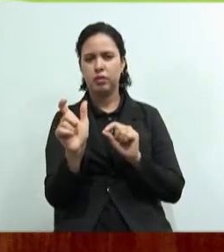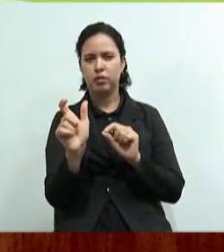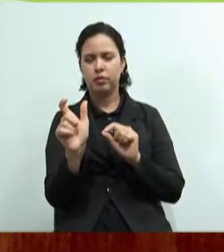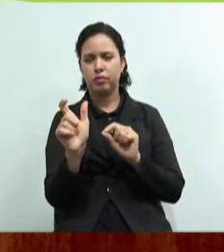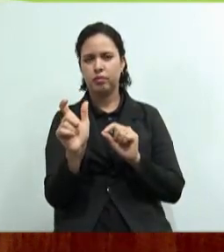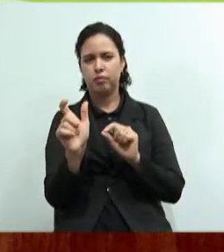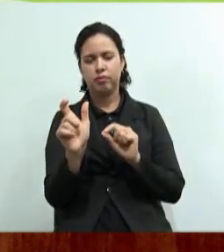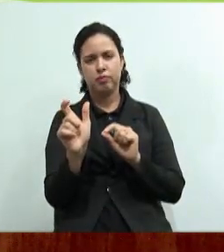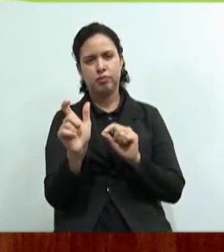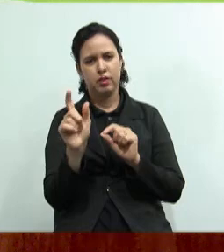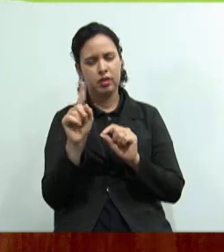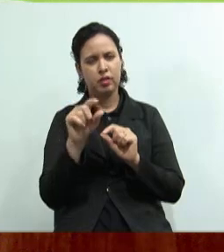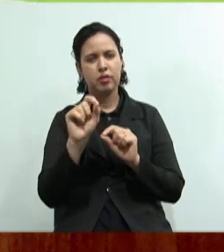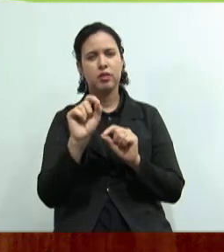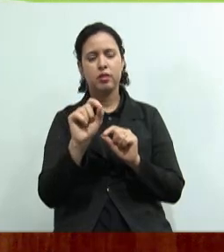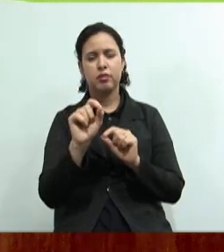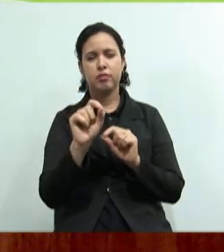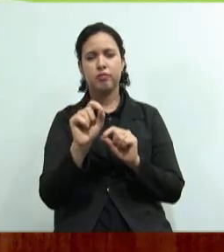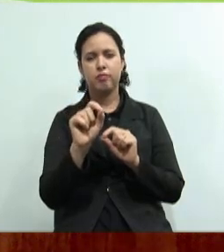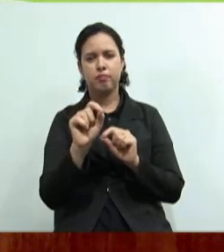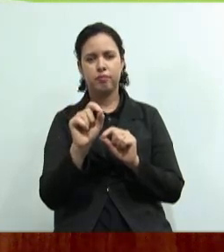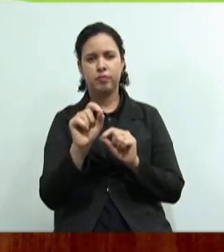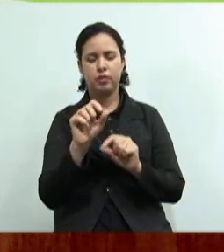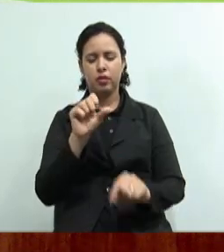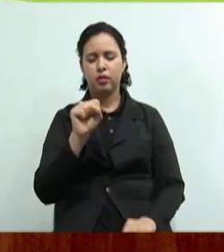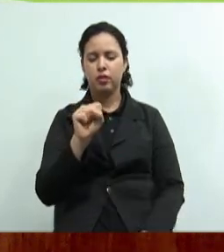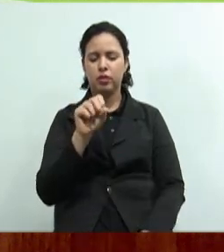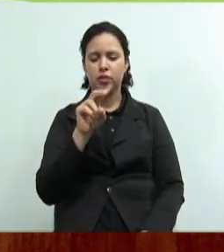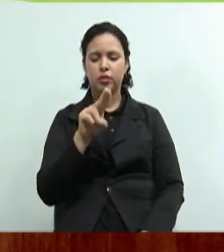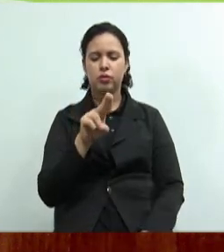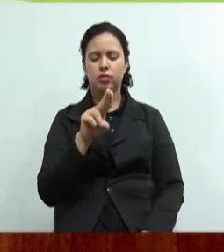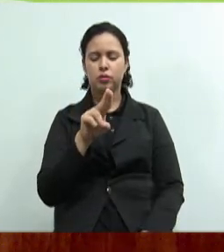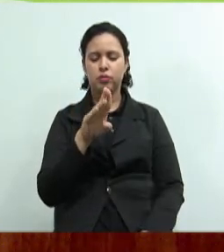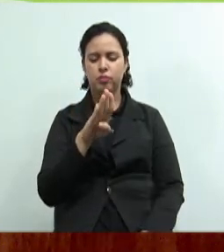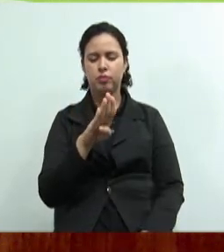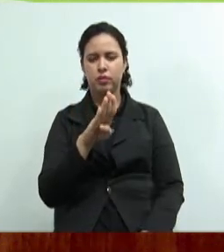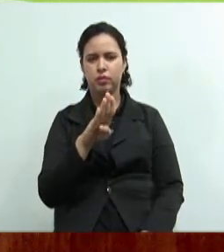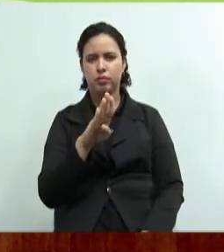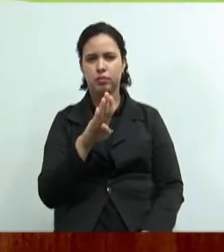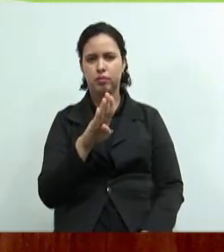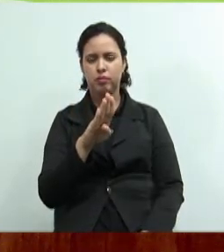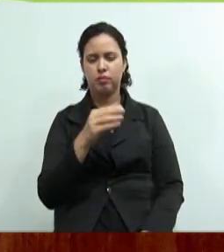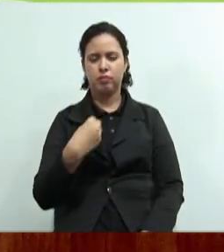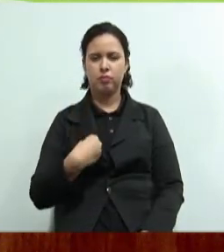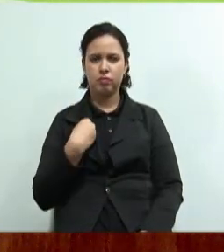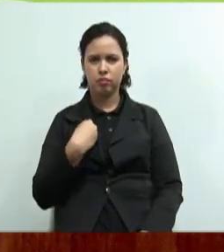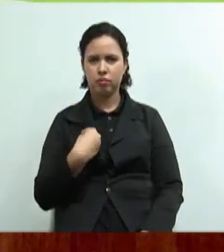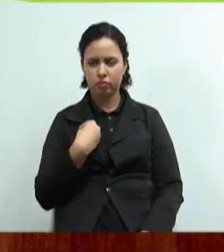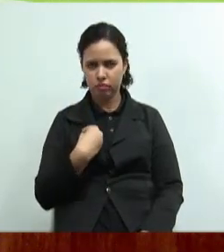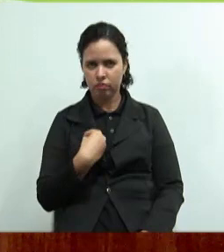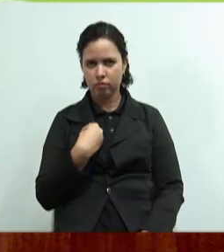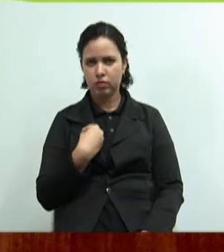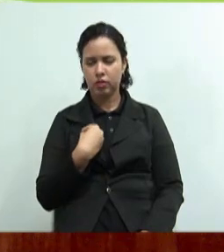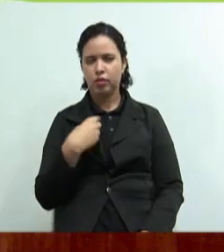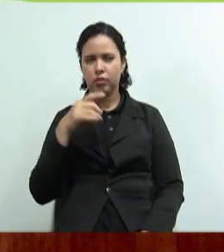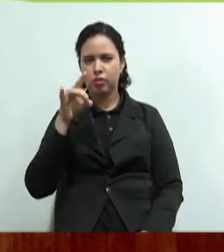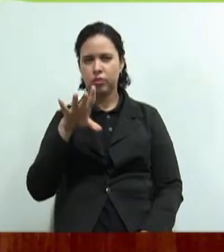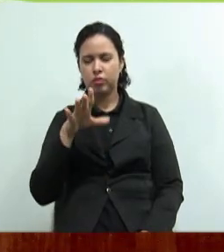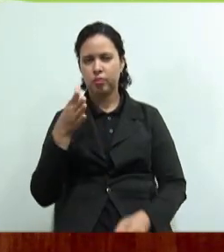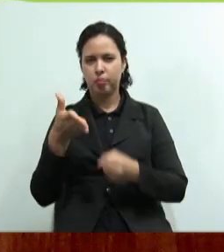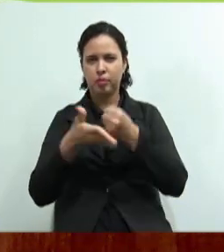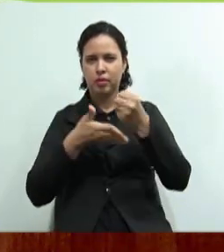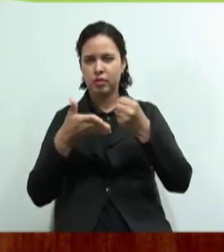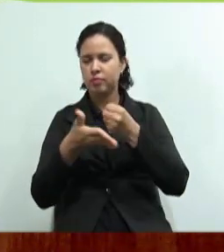é subsistência, é existência, né? Não é o consumo apenas de materiais básicos, porque o lazer também